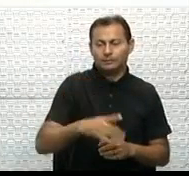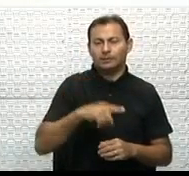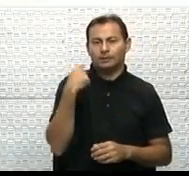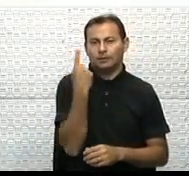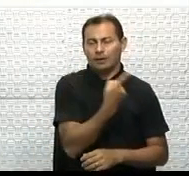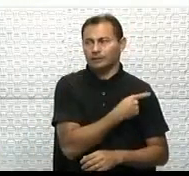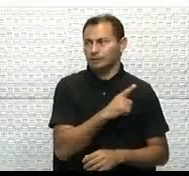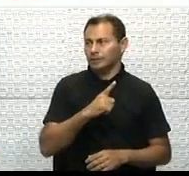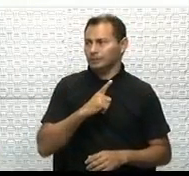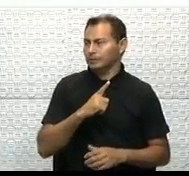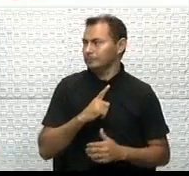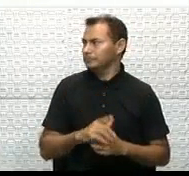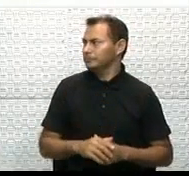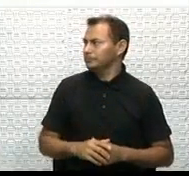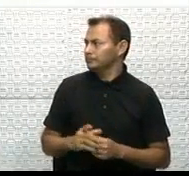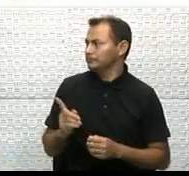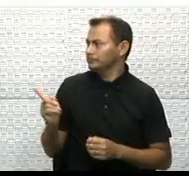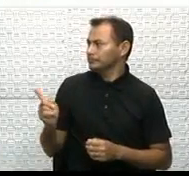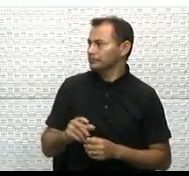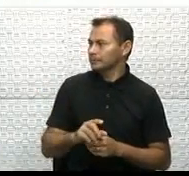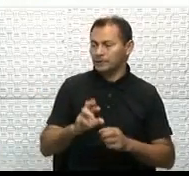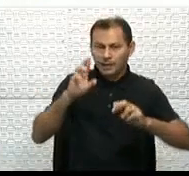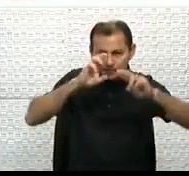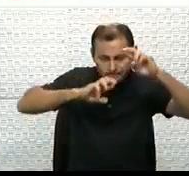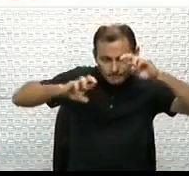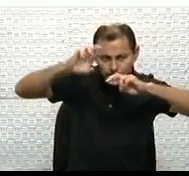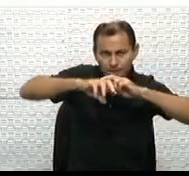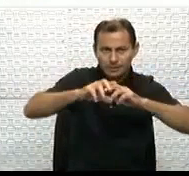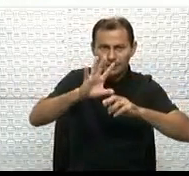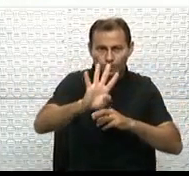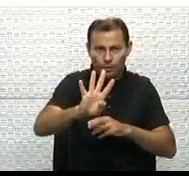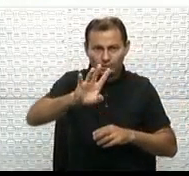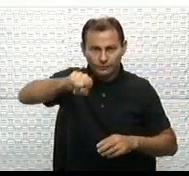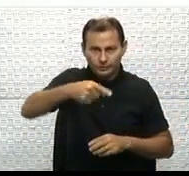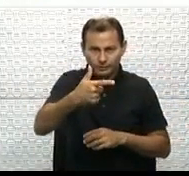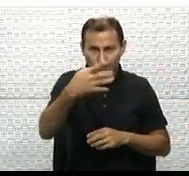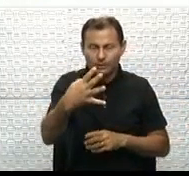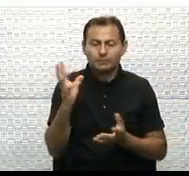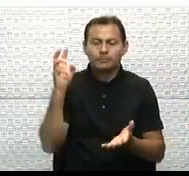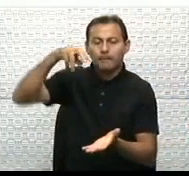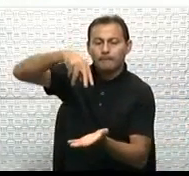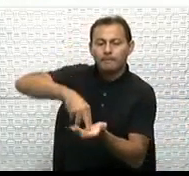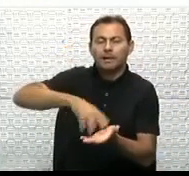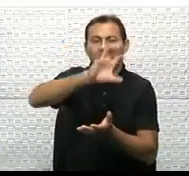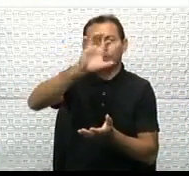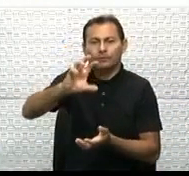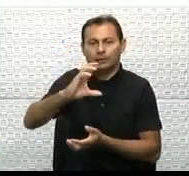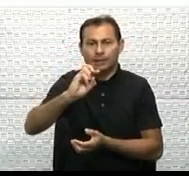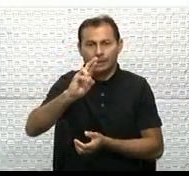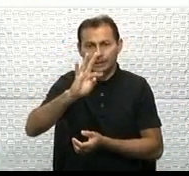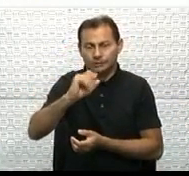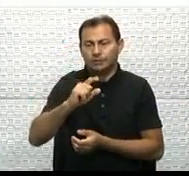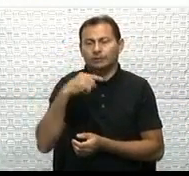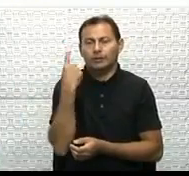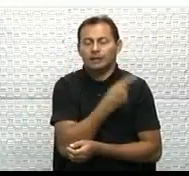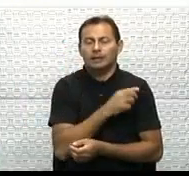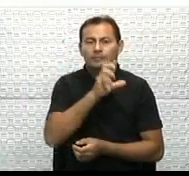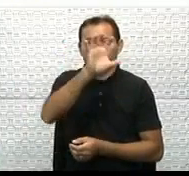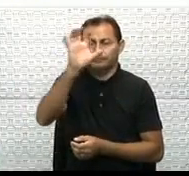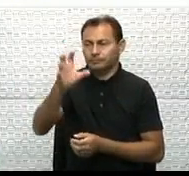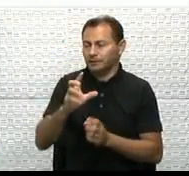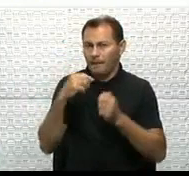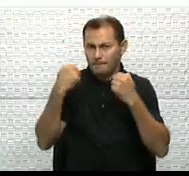nós temos que analisar se esse 4,24 pertence à nossa região crítica. E a nossa região